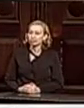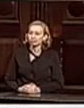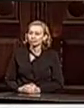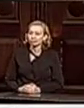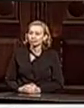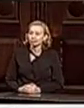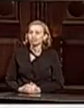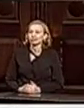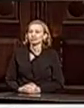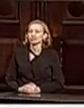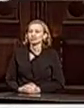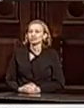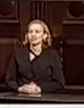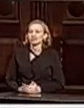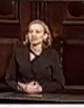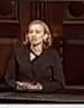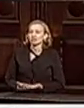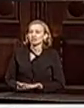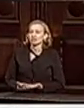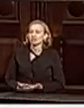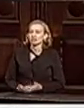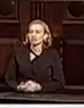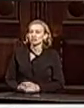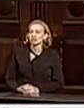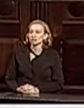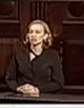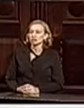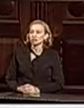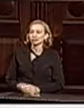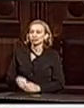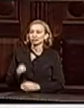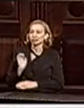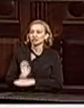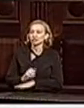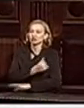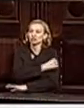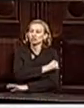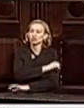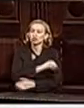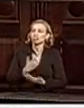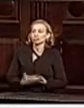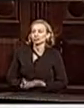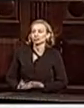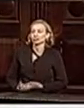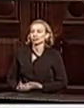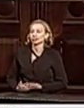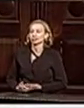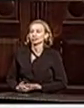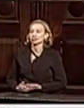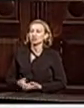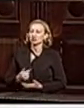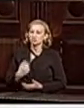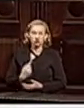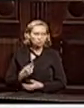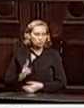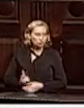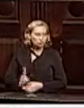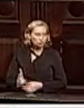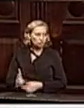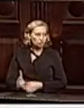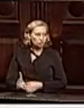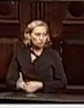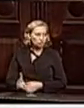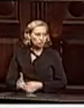sócios, entre aspas, né, desse serviço no estado do Rio de Janeiro. De maneira que nós vamos continuar como